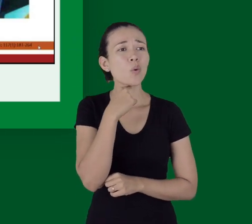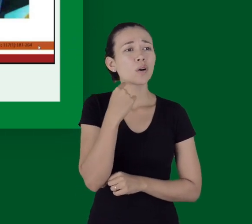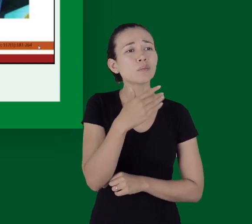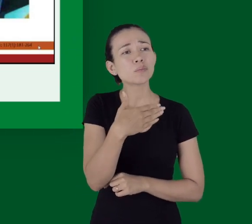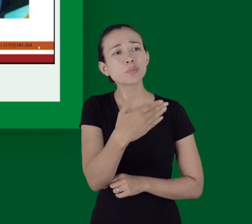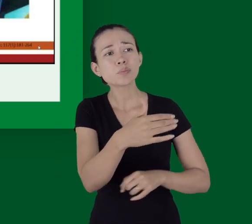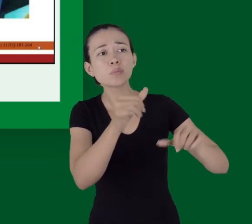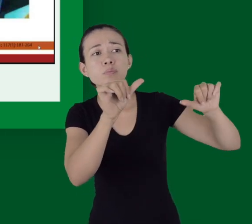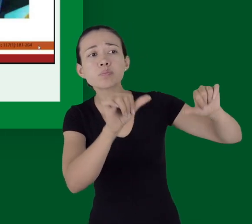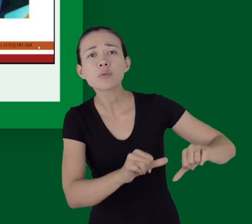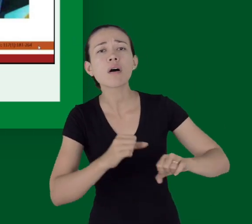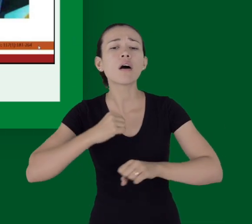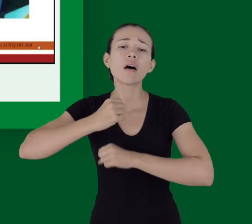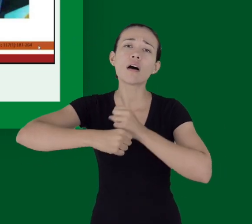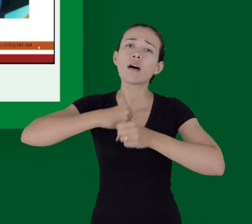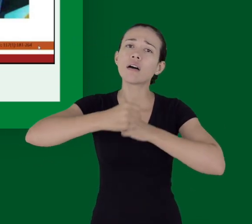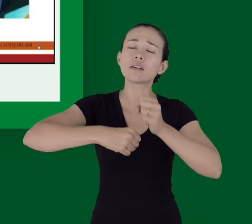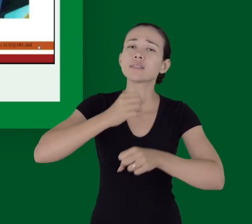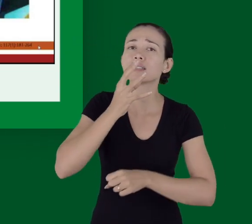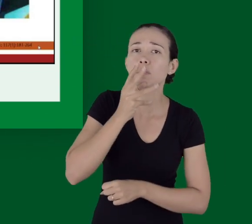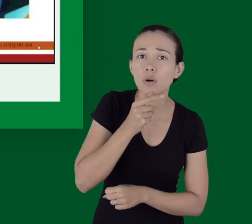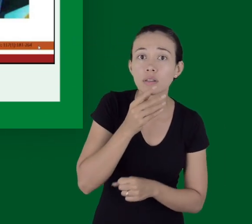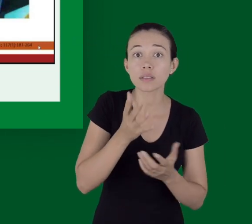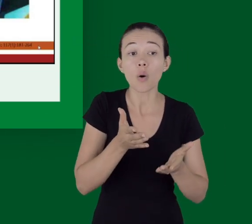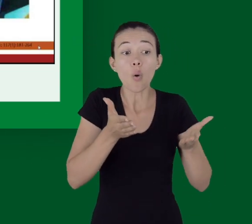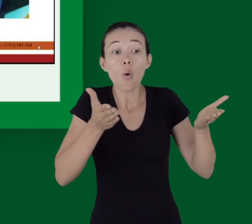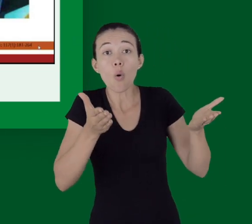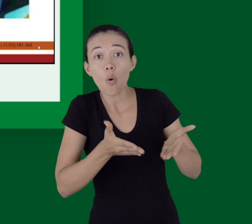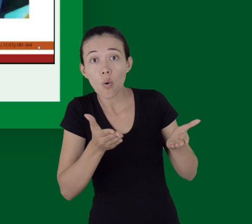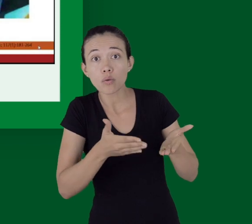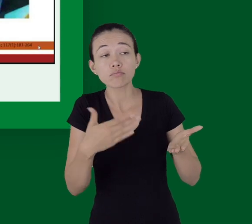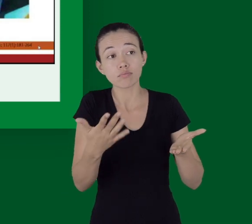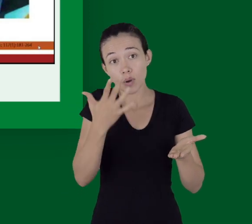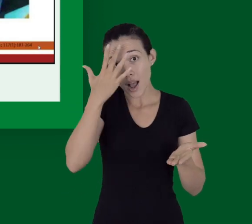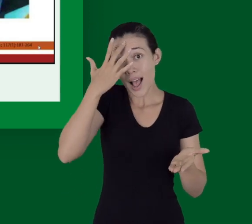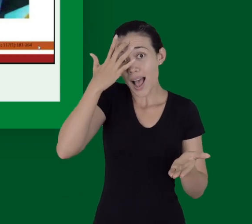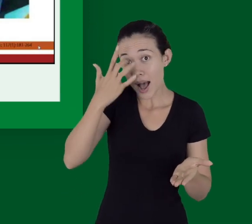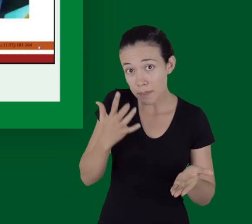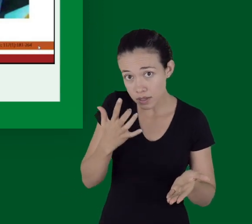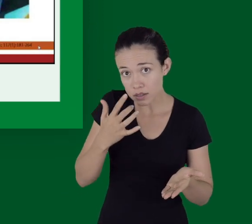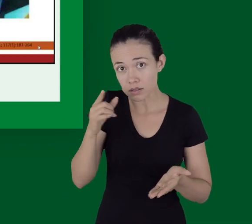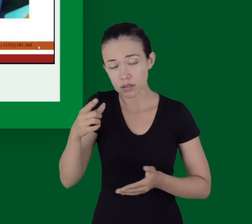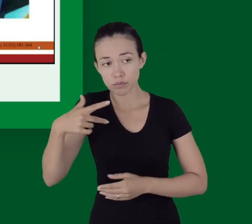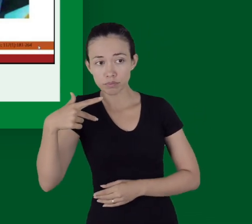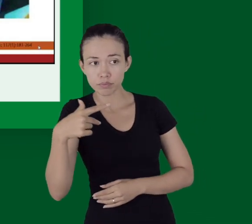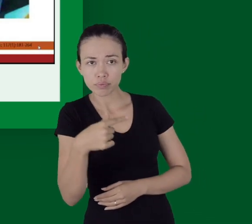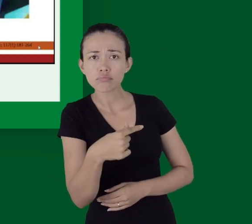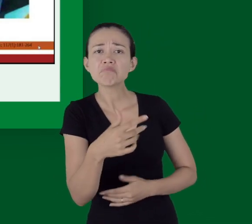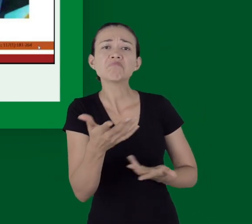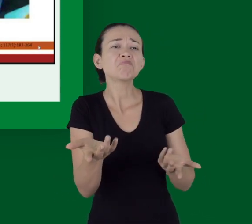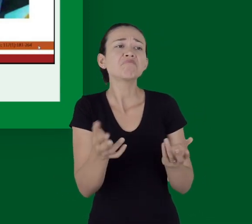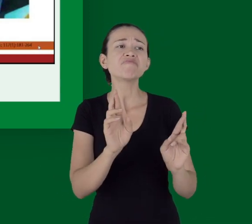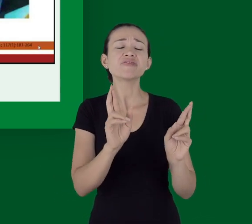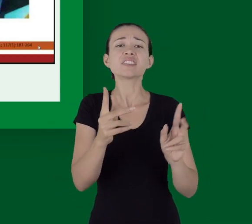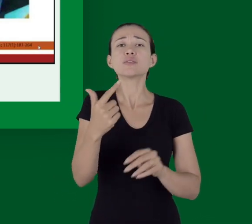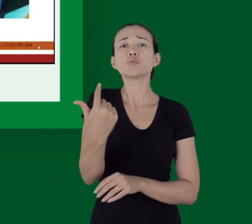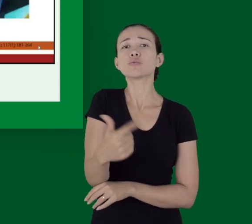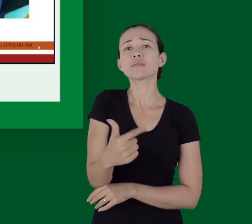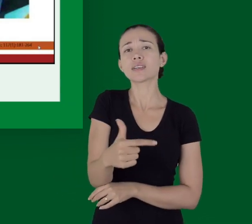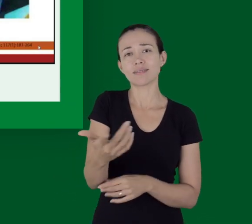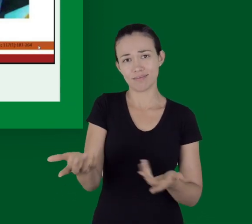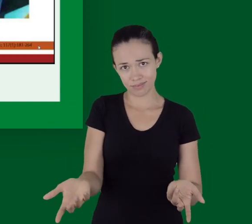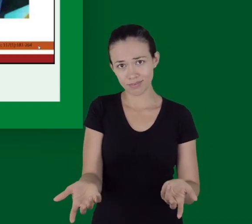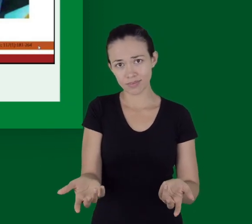o desfecho, a mortalidade, daqui a anos. Então, usar hoje, na hora do infarto, ou amanhã, não vai fazer diferença. Ela